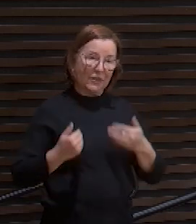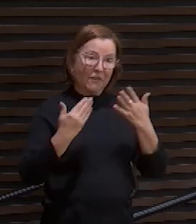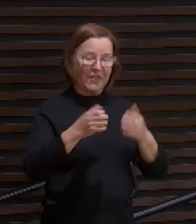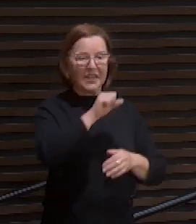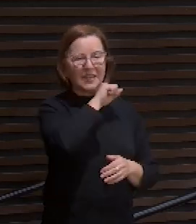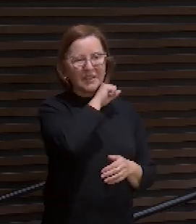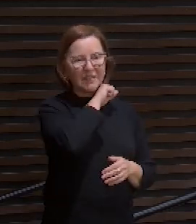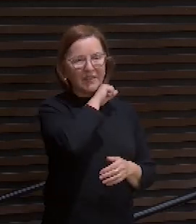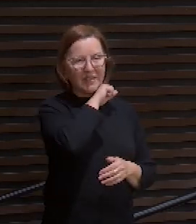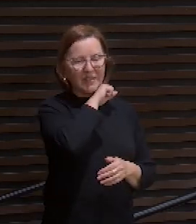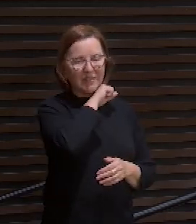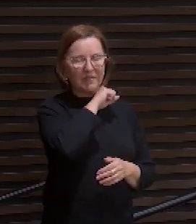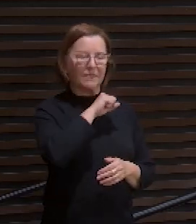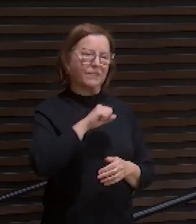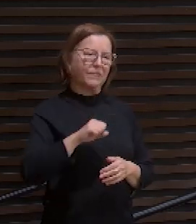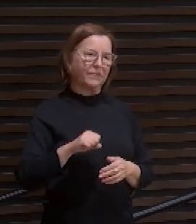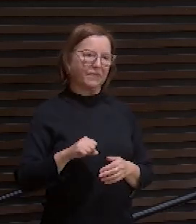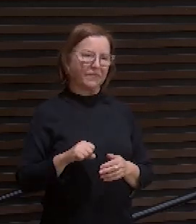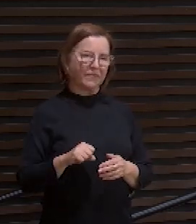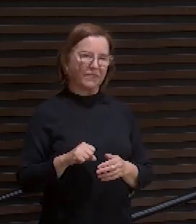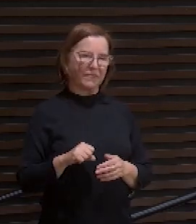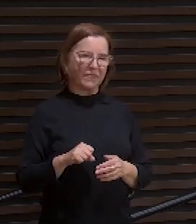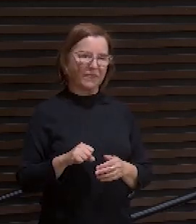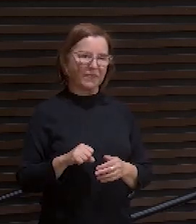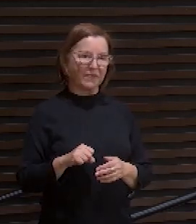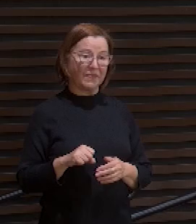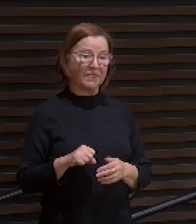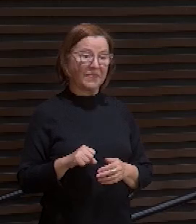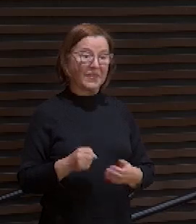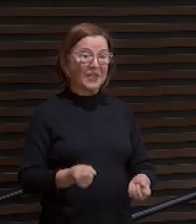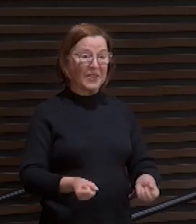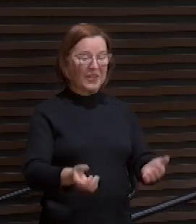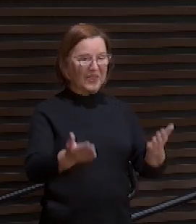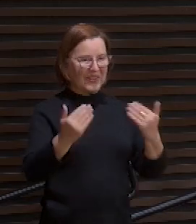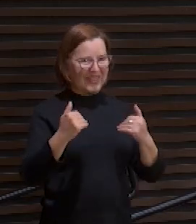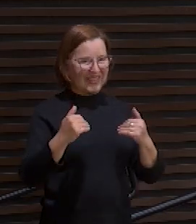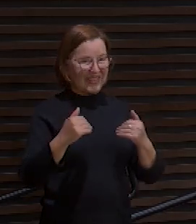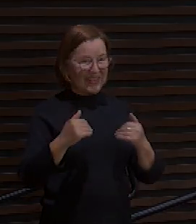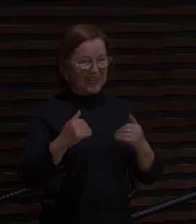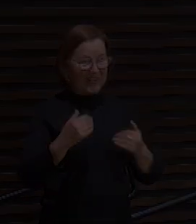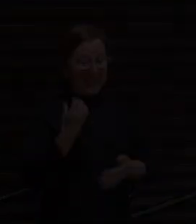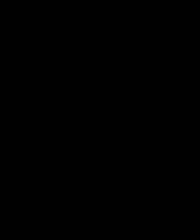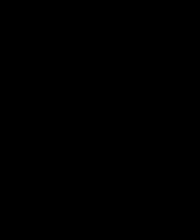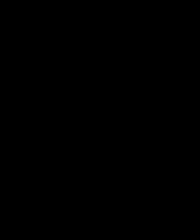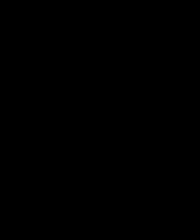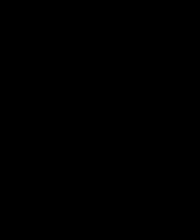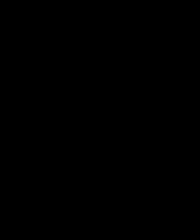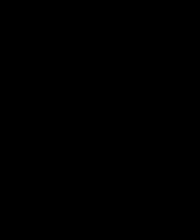sacrifício, como o propiciatório, ele nos deu uma eterna salvação.